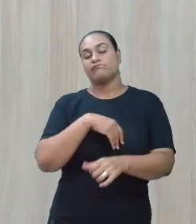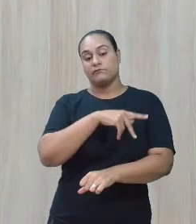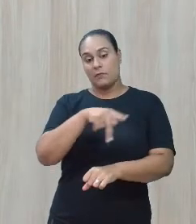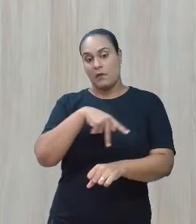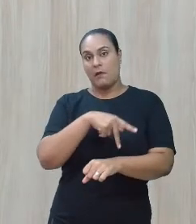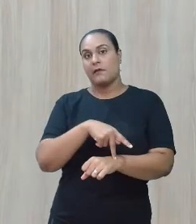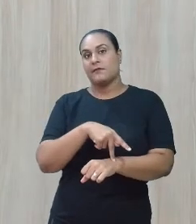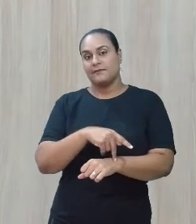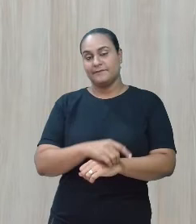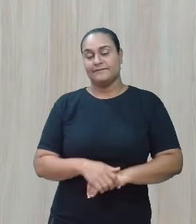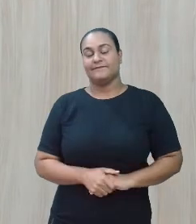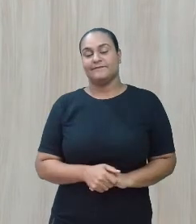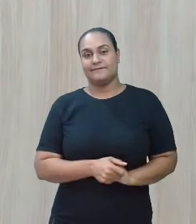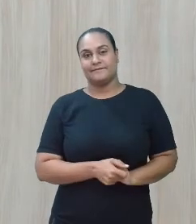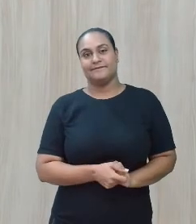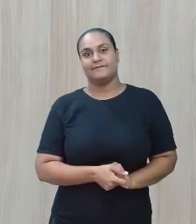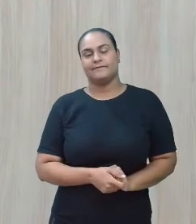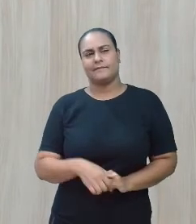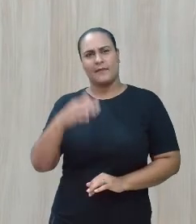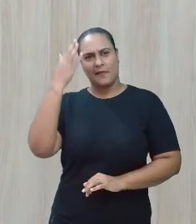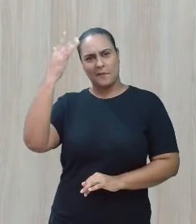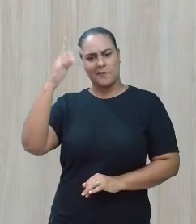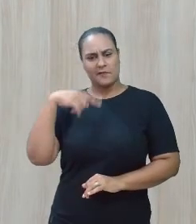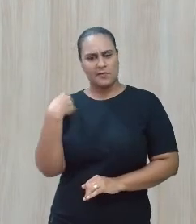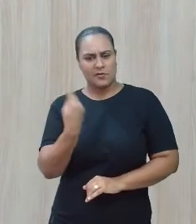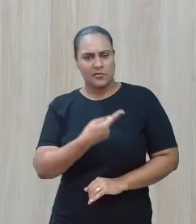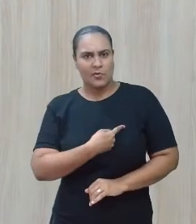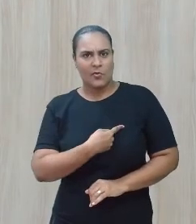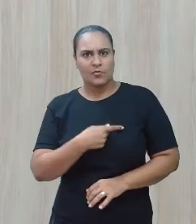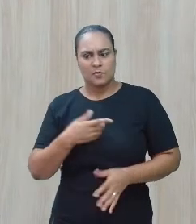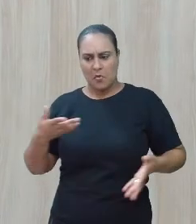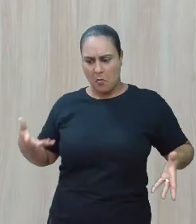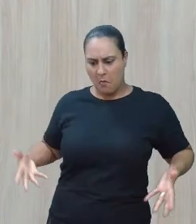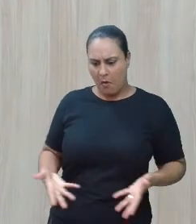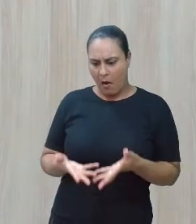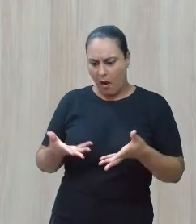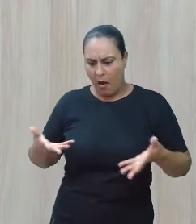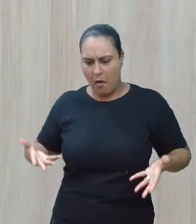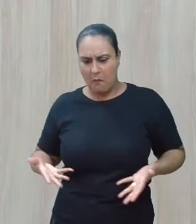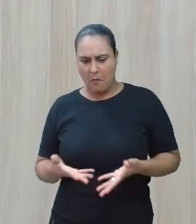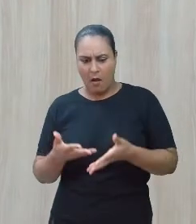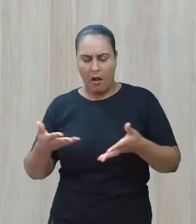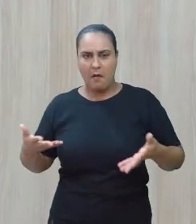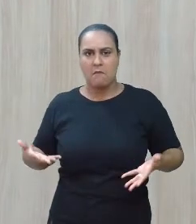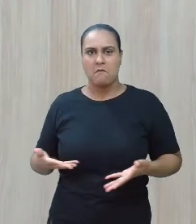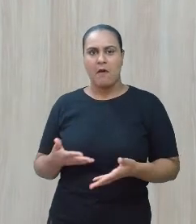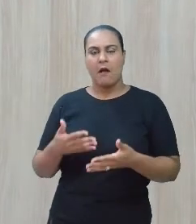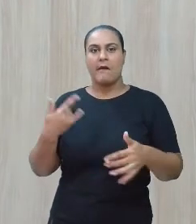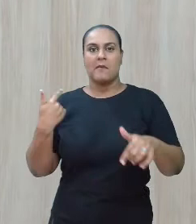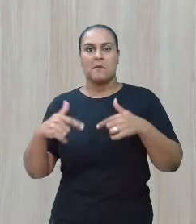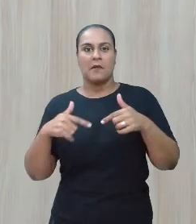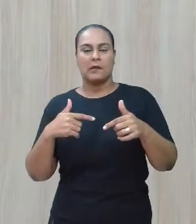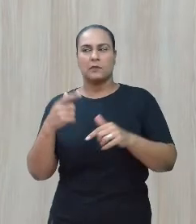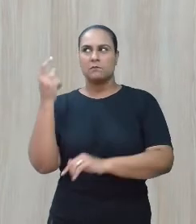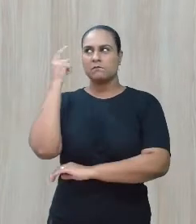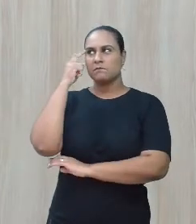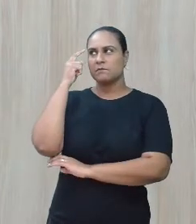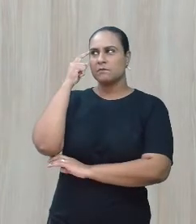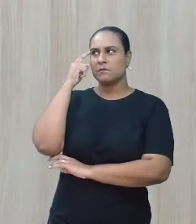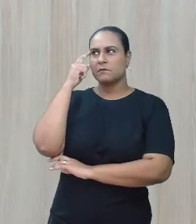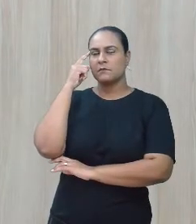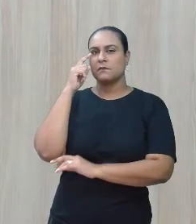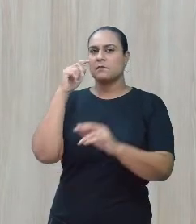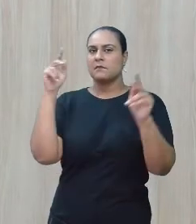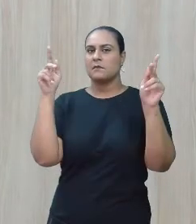Então, imaginem se todos nós que estamos engajados nessa missão estivermos com este pensamento,